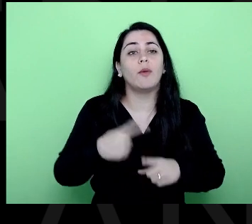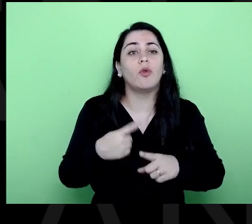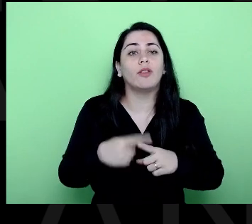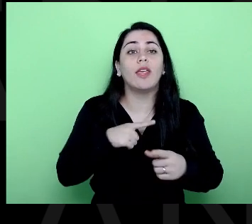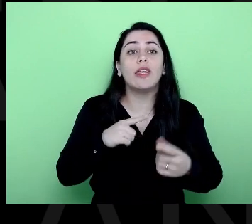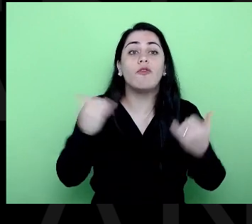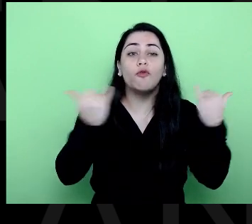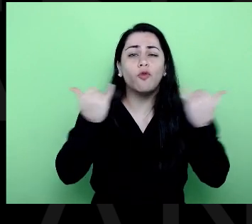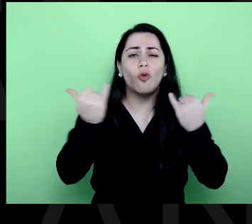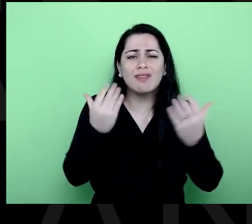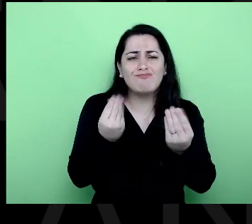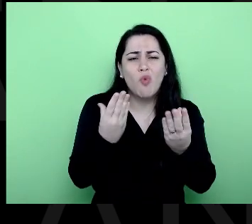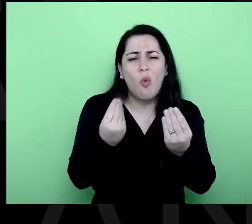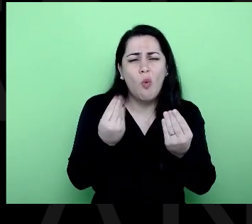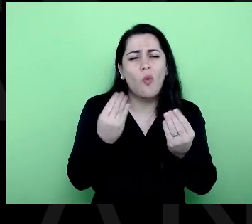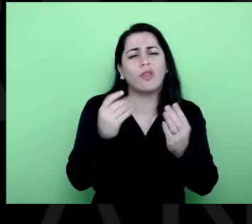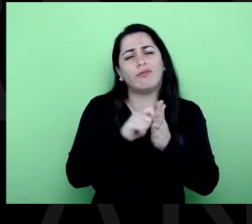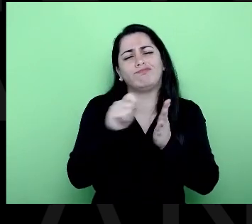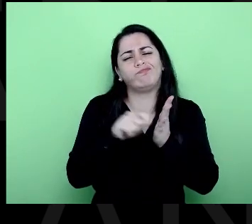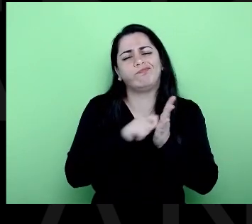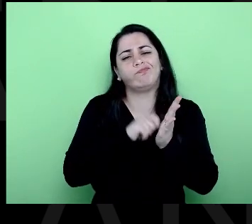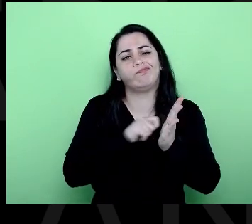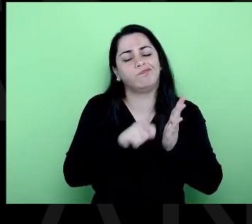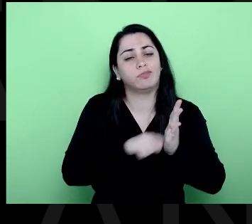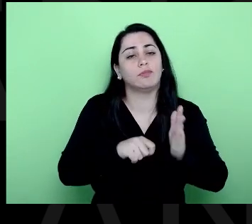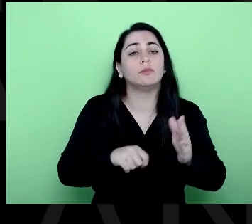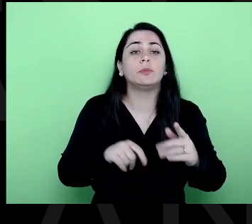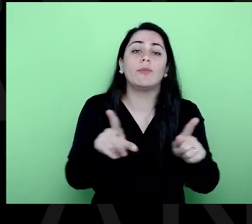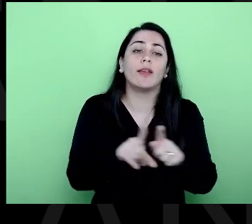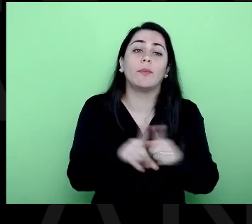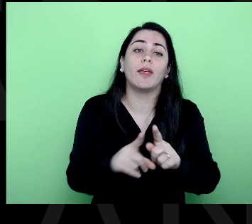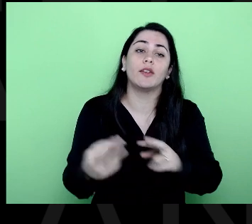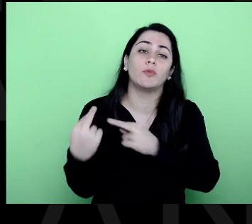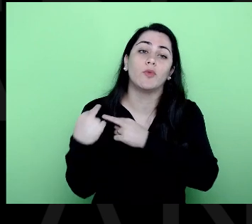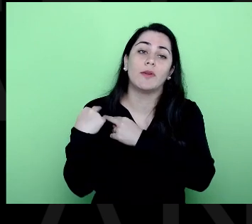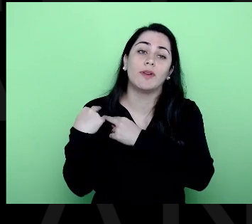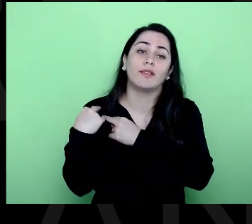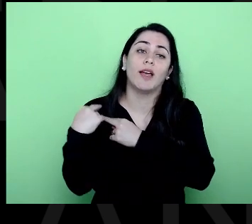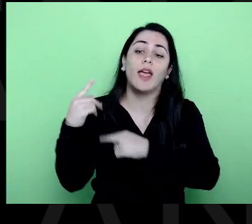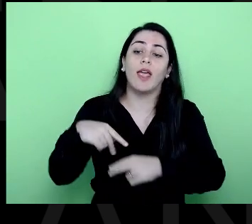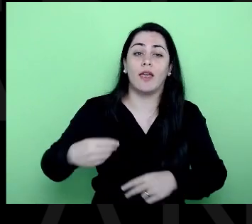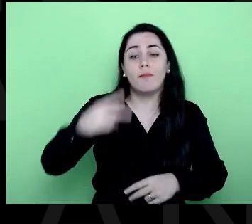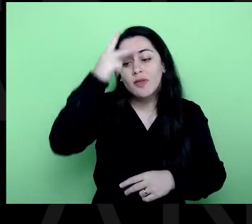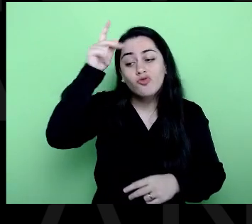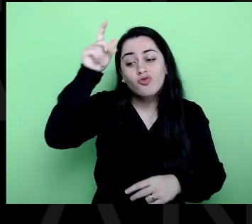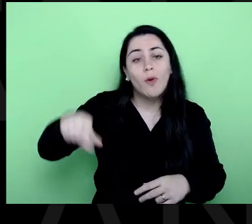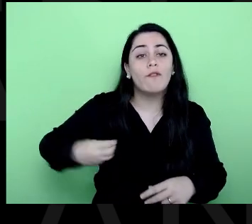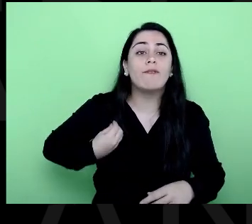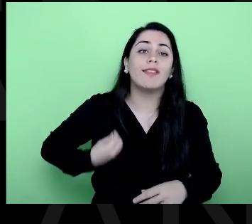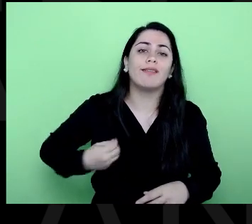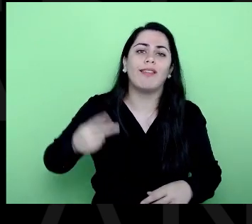assim gigantesco. Segundo, que você tem que uma responsabilidade imensa. É a vida de uma pessoa,